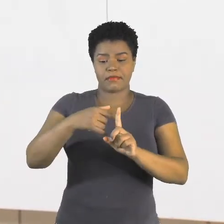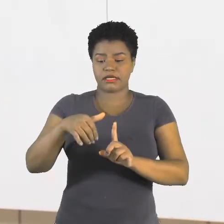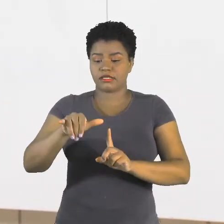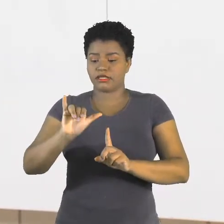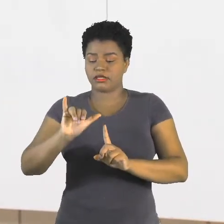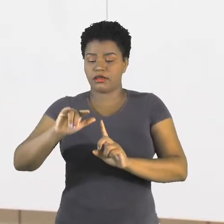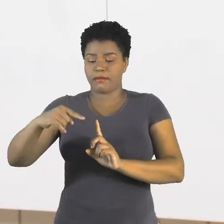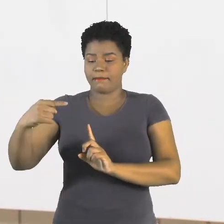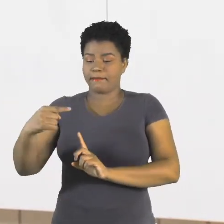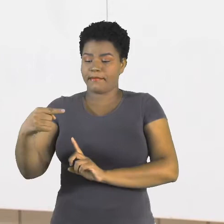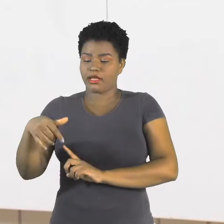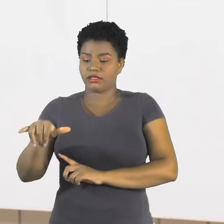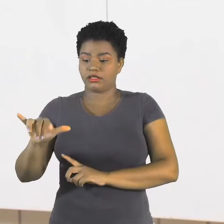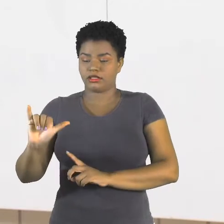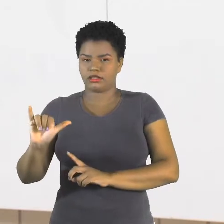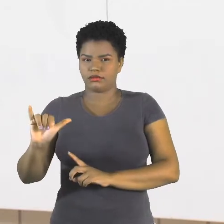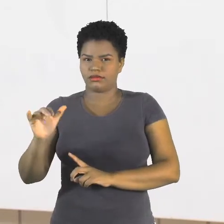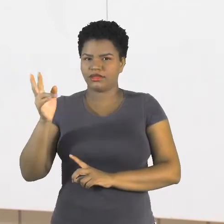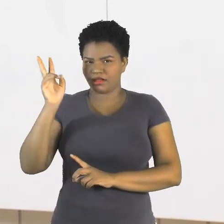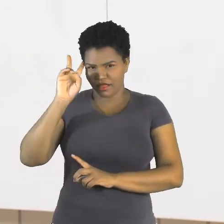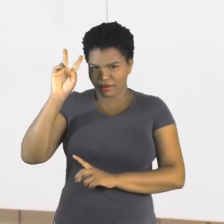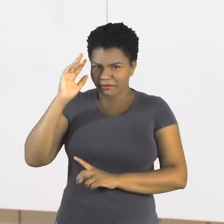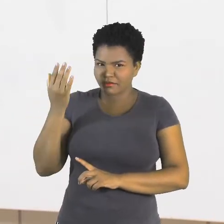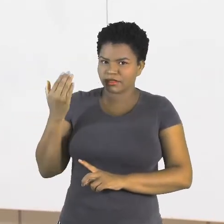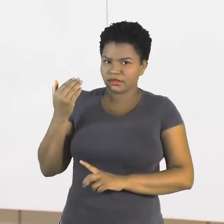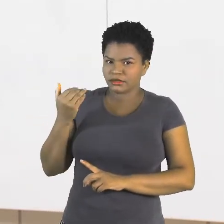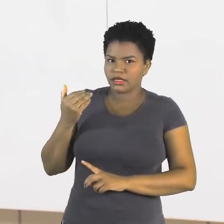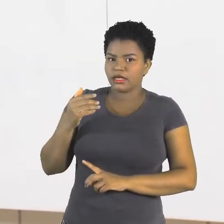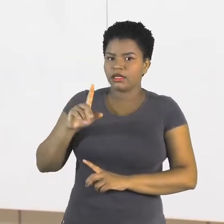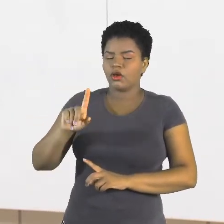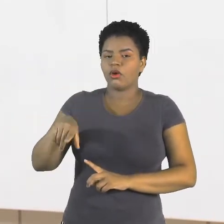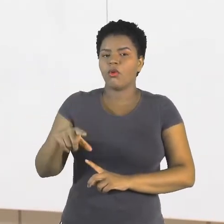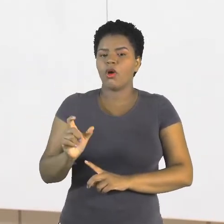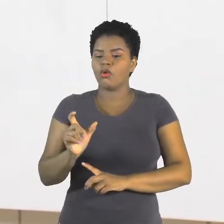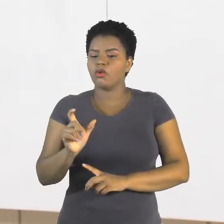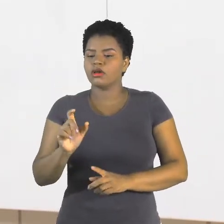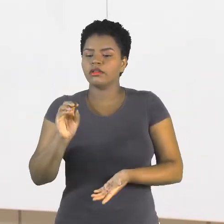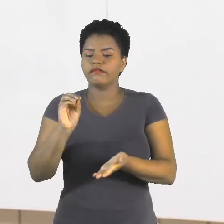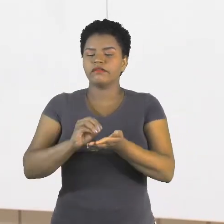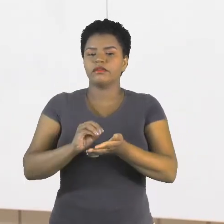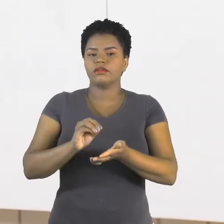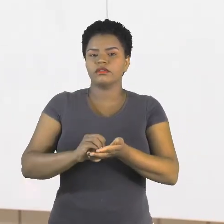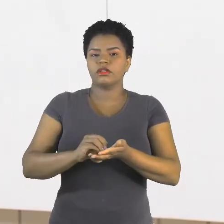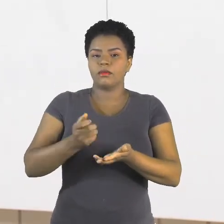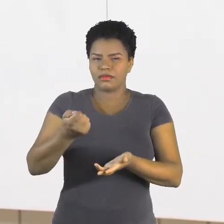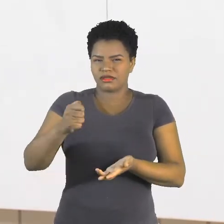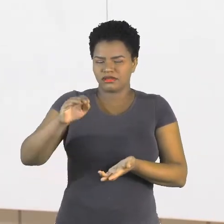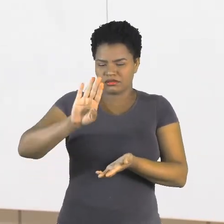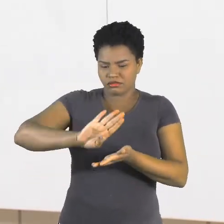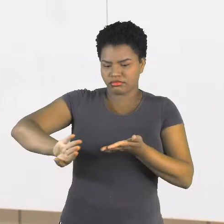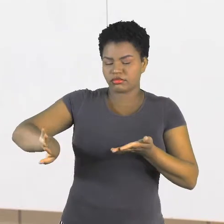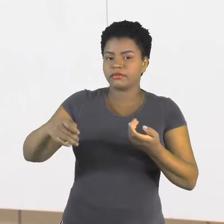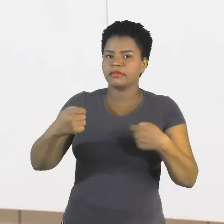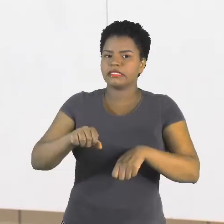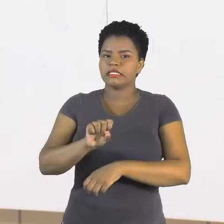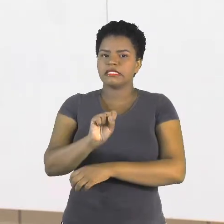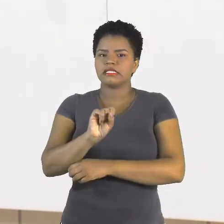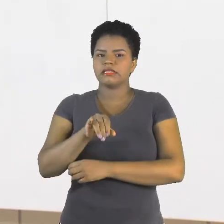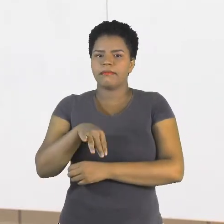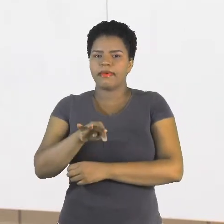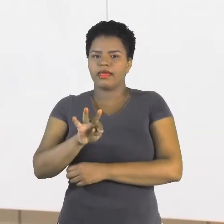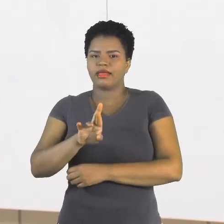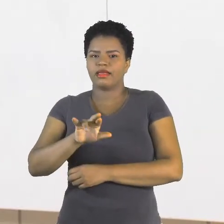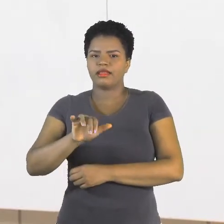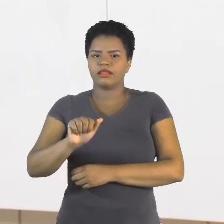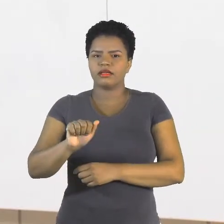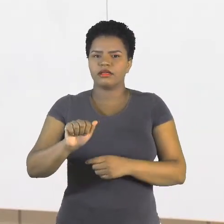Lembra que lá na nossa definição dizia que a incógnita que eu quero eliminar precisava ser simétrica? É